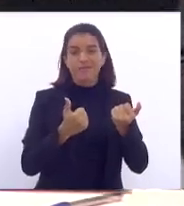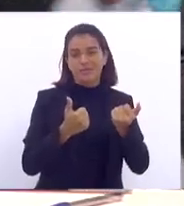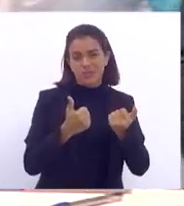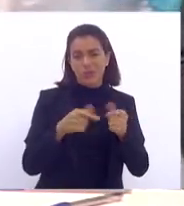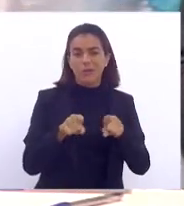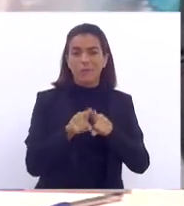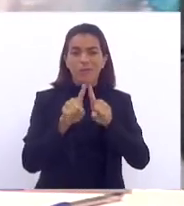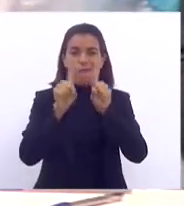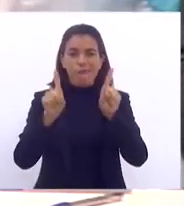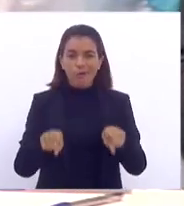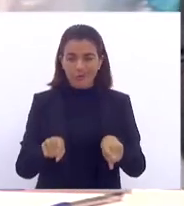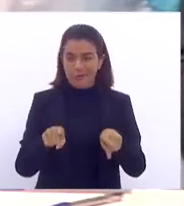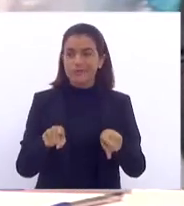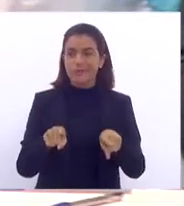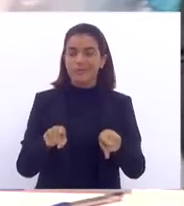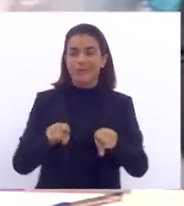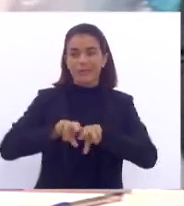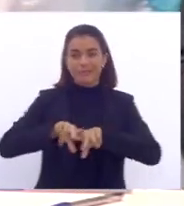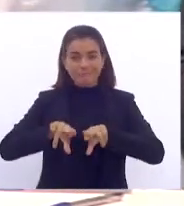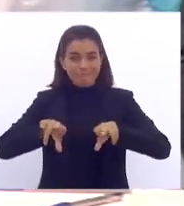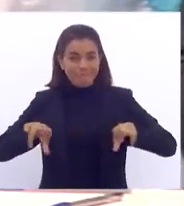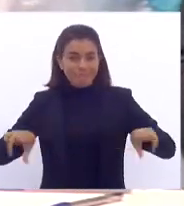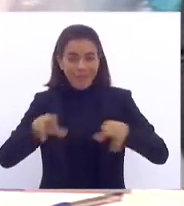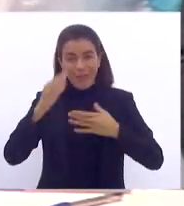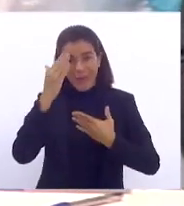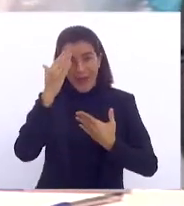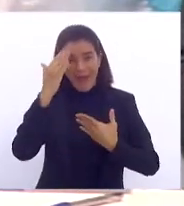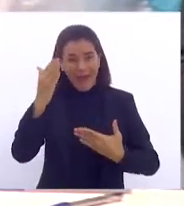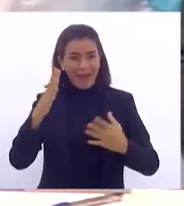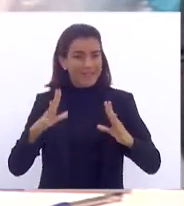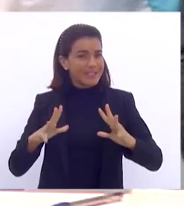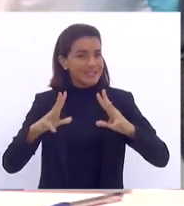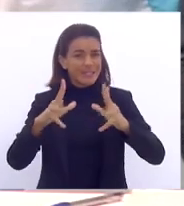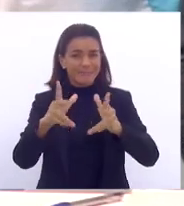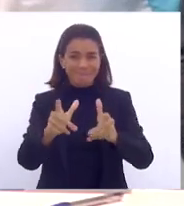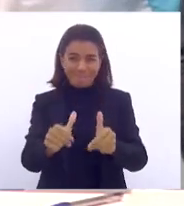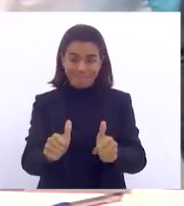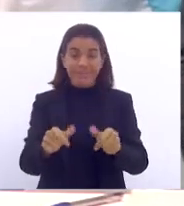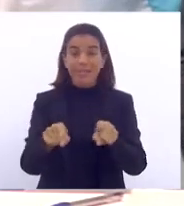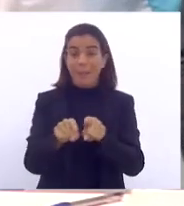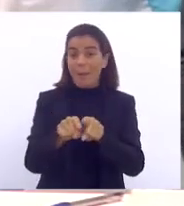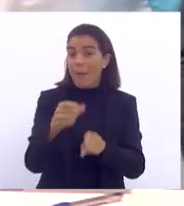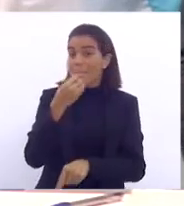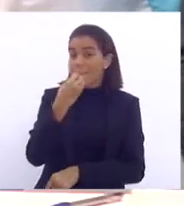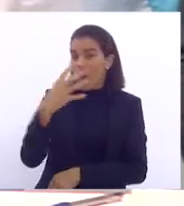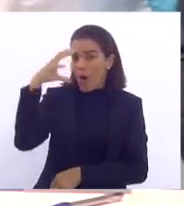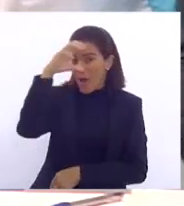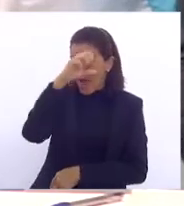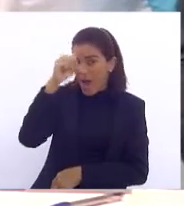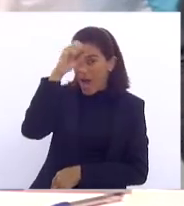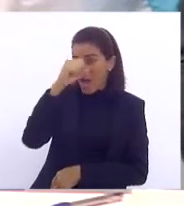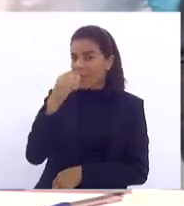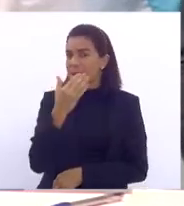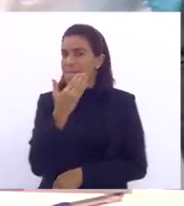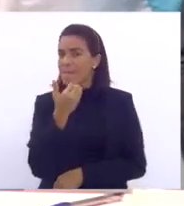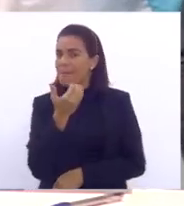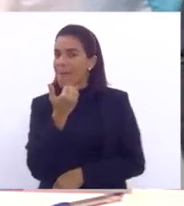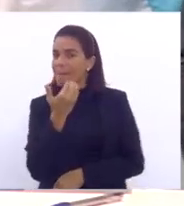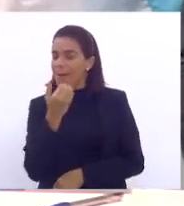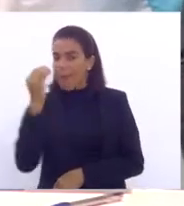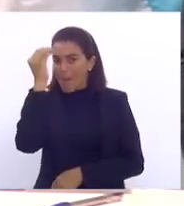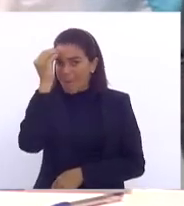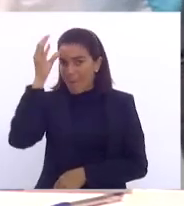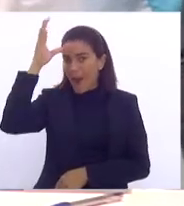servidores né então sem agradecer a presença maciça É sempre bom aprender buscar o saber eh eu já